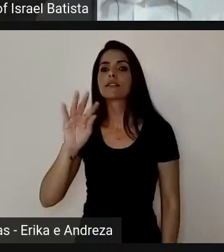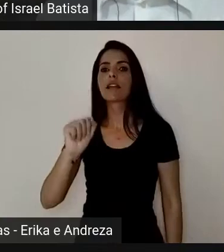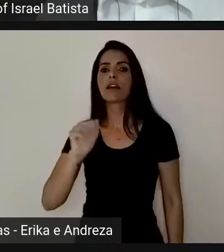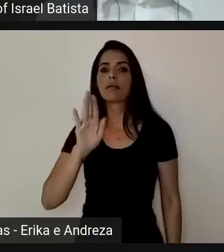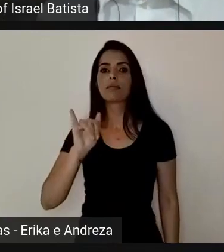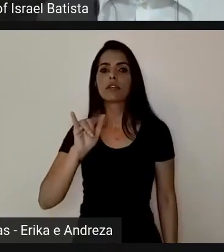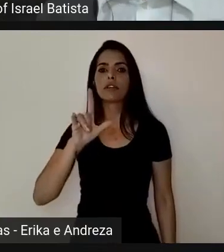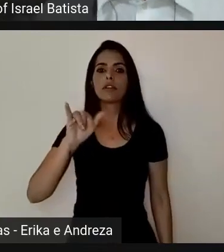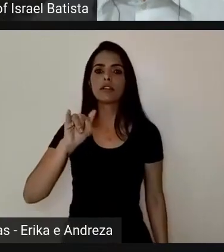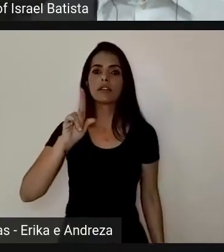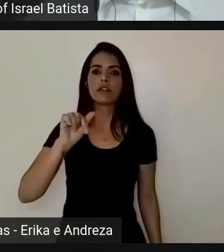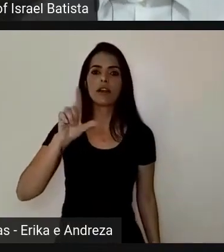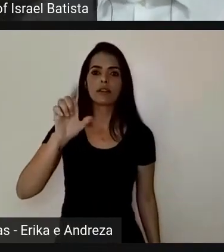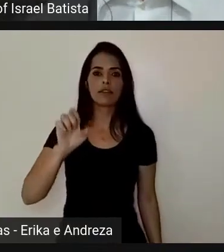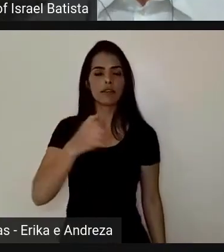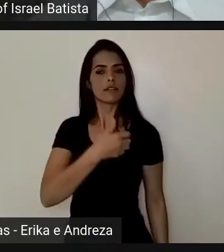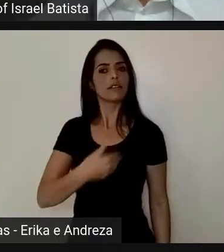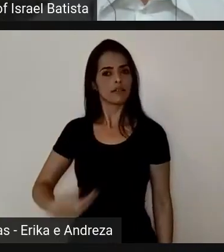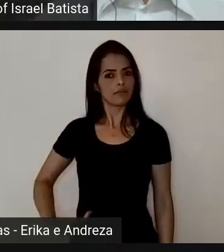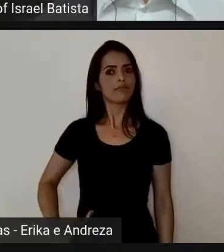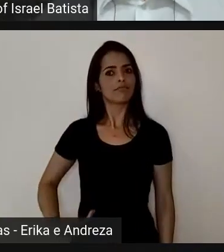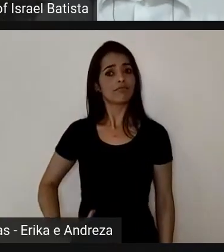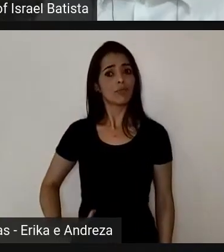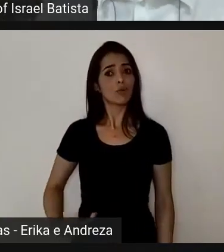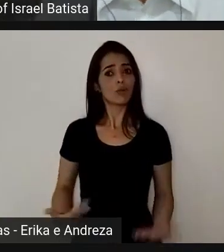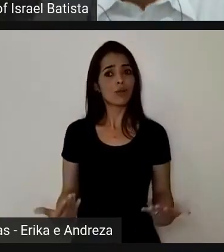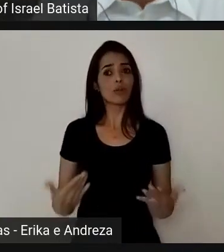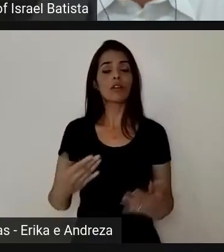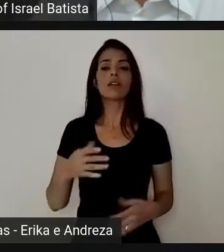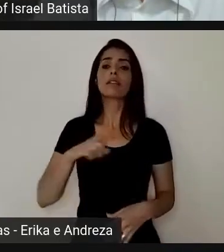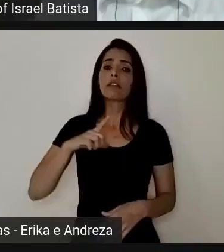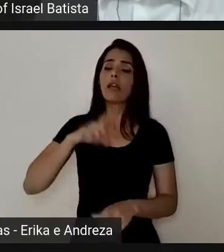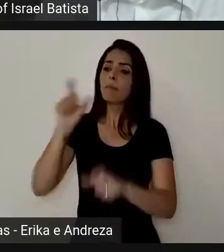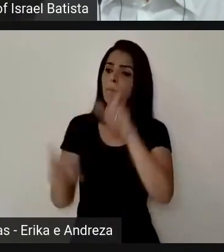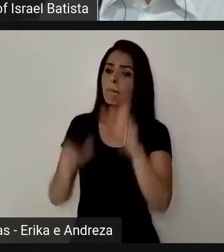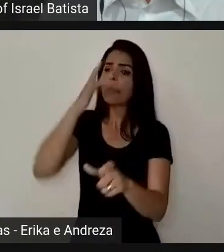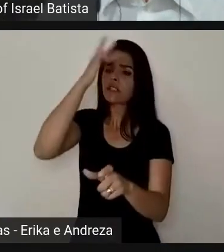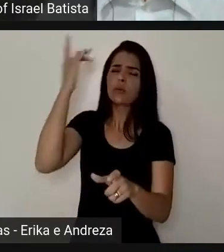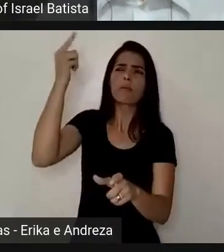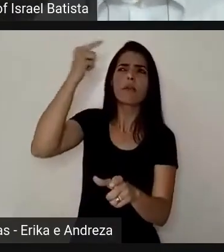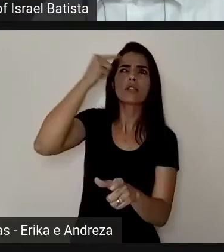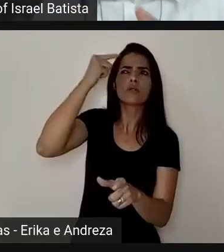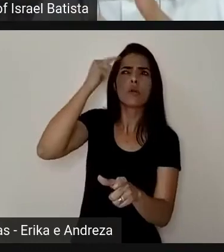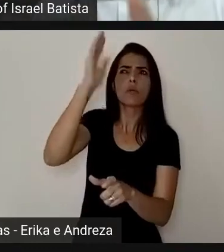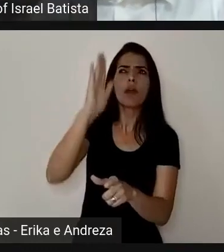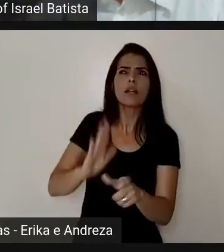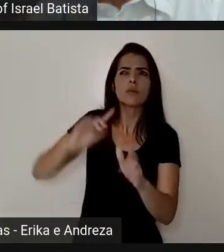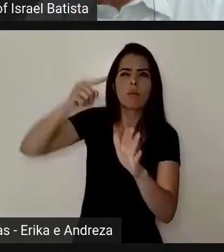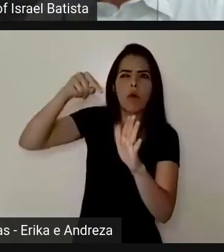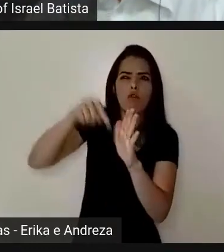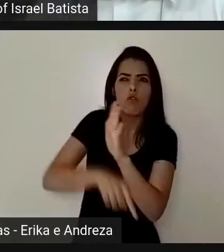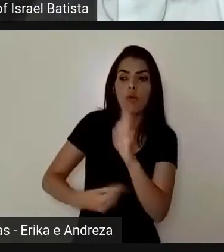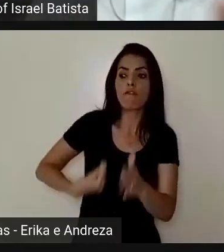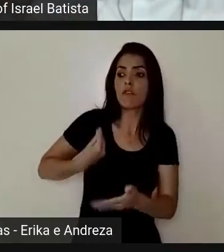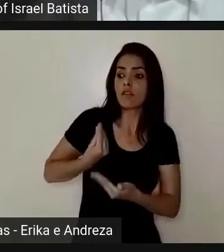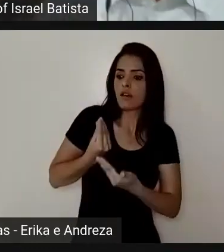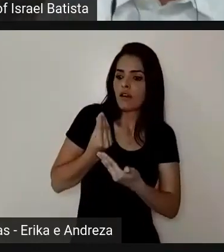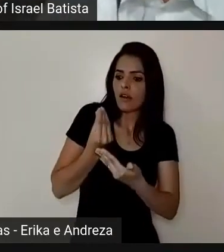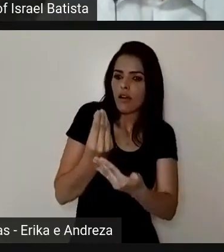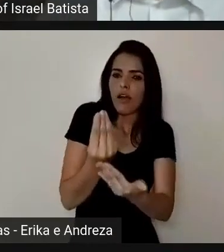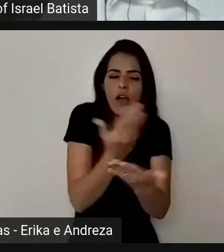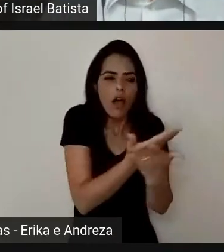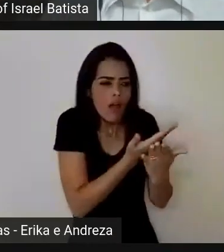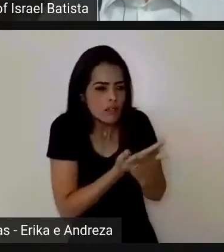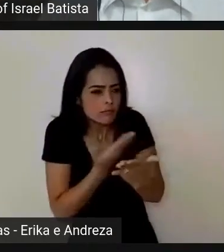gente pega, eu sempre gosto de citar esses grandes autores que pensaram o Brasil de maneira profunda e que dedicaram suas vidas a